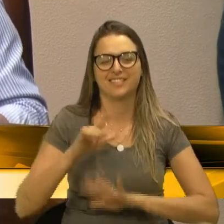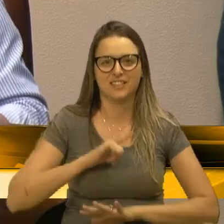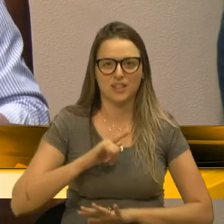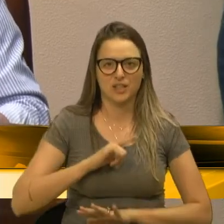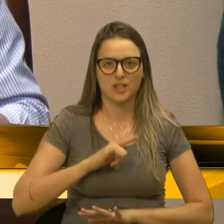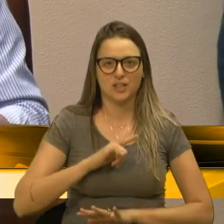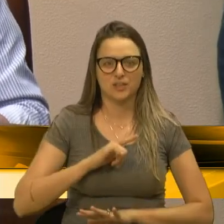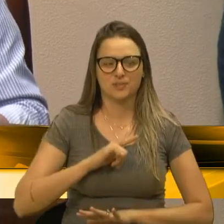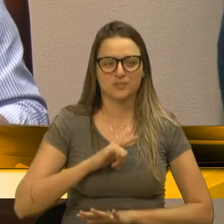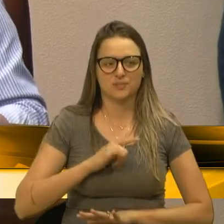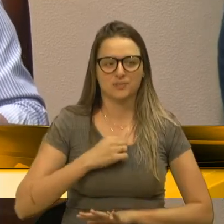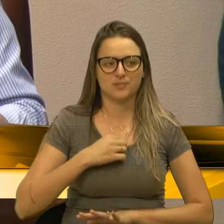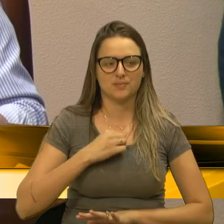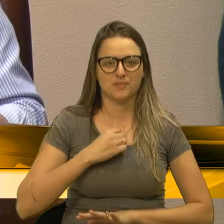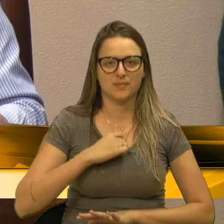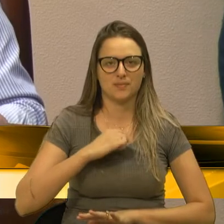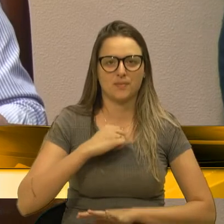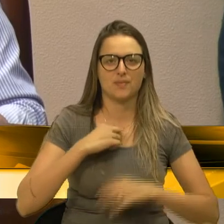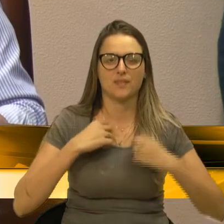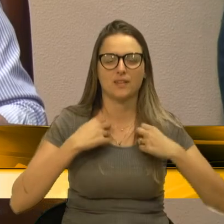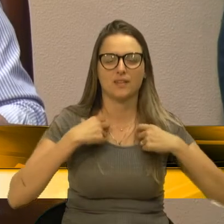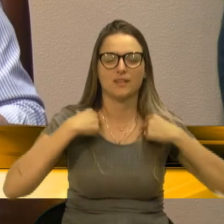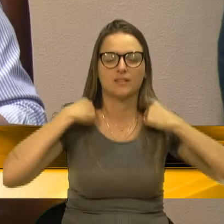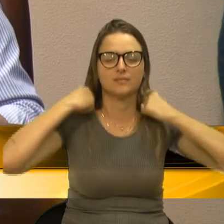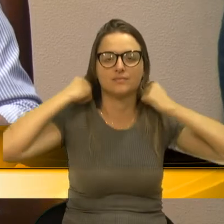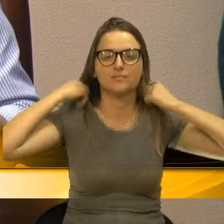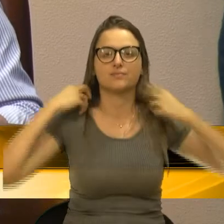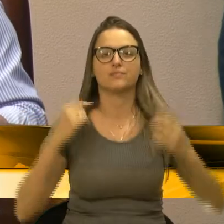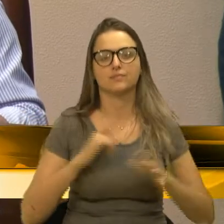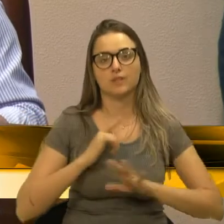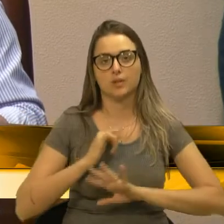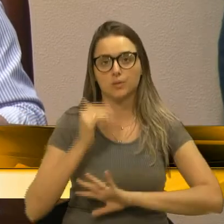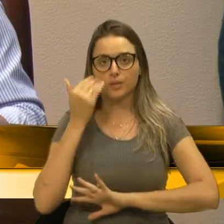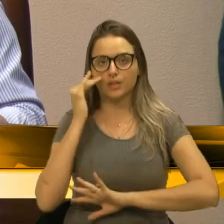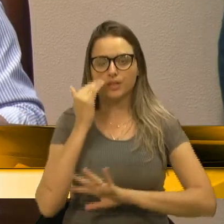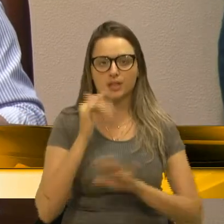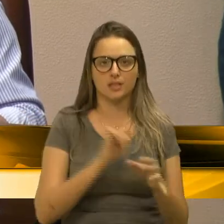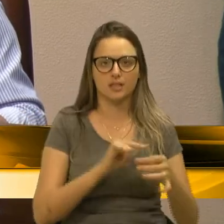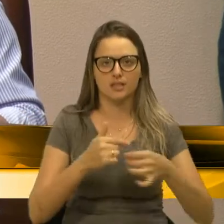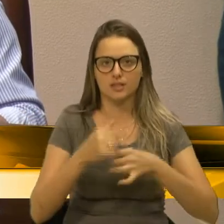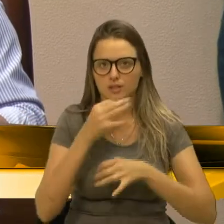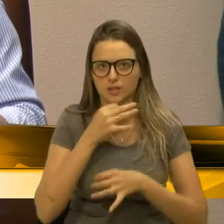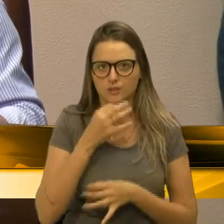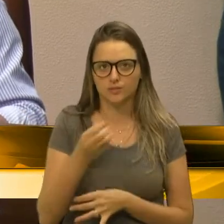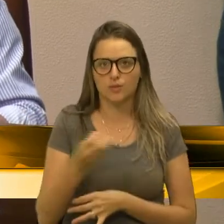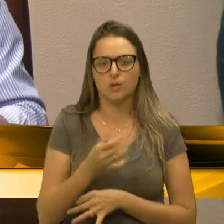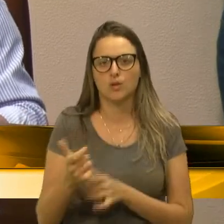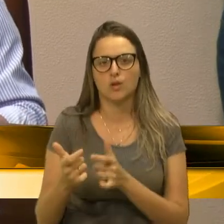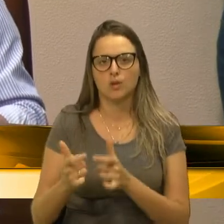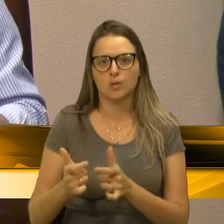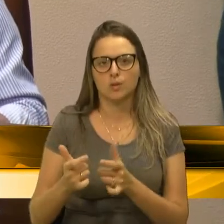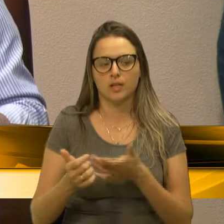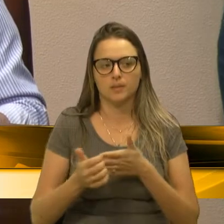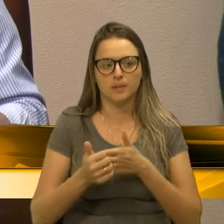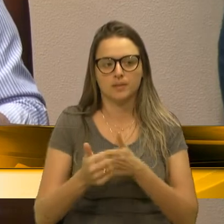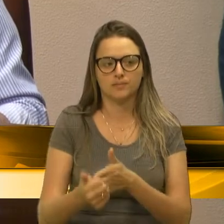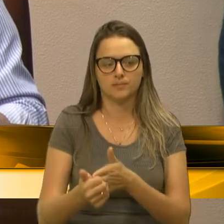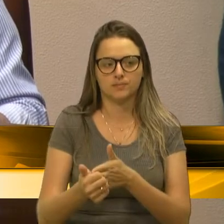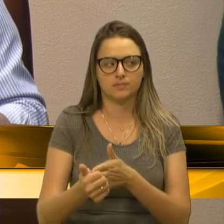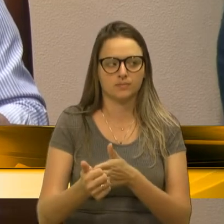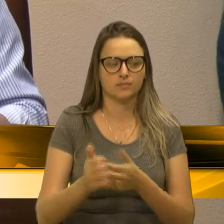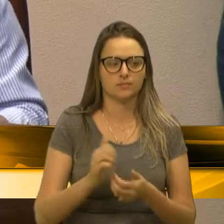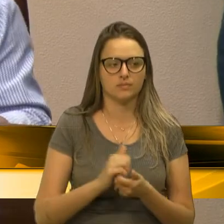Parada Livre, que houve um suposto indeferimento, que no entender do município foi um encaminhamento de um novo local para sua realização. Ele se deu por